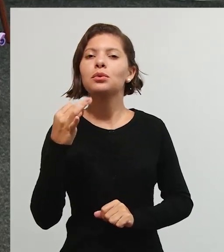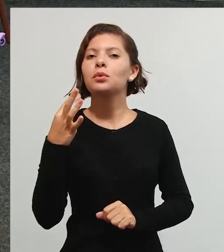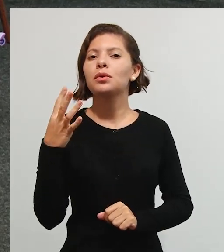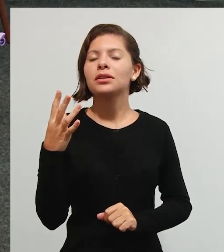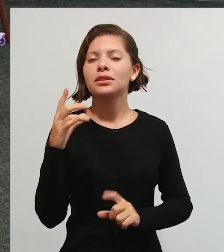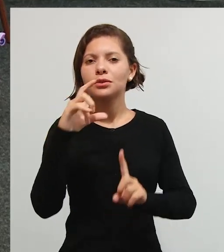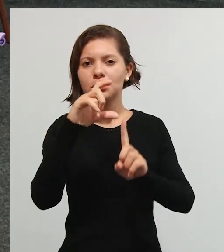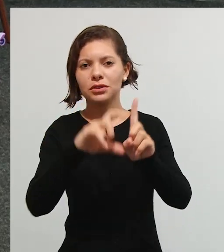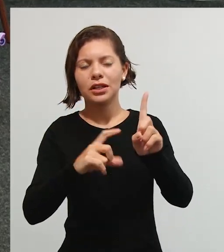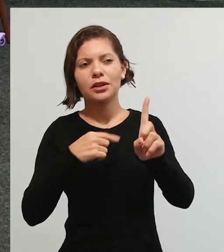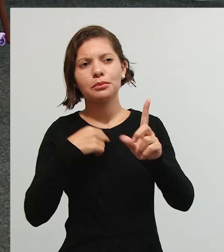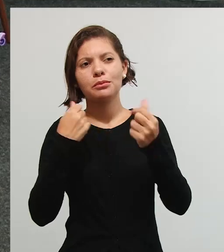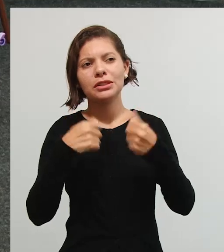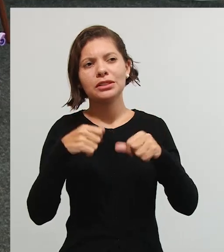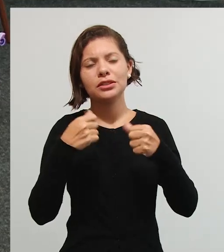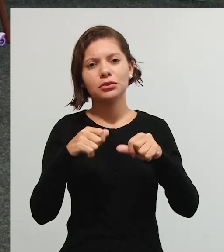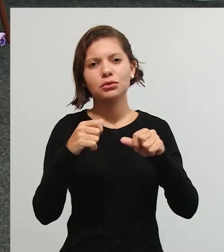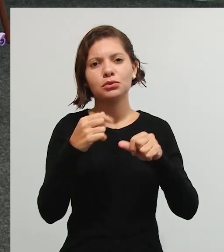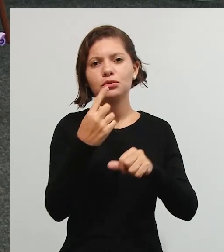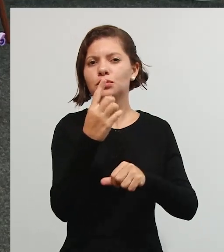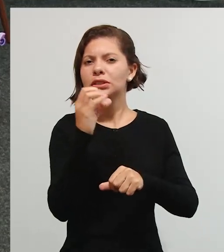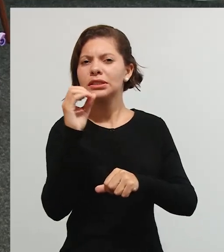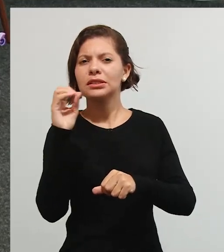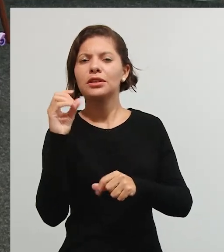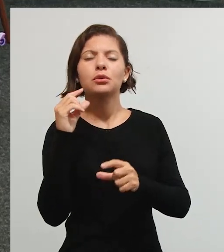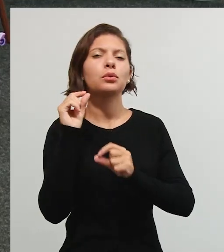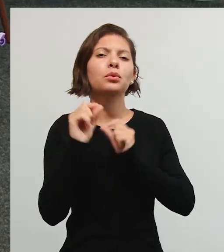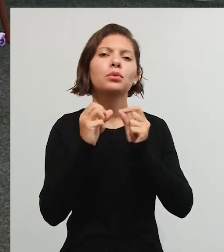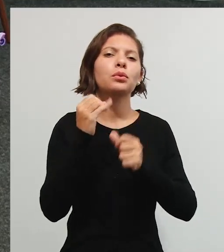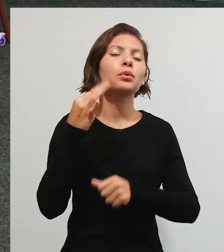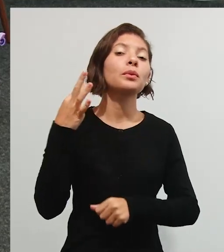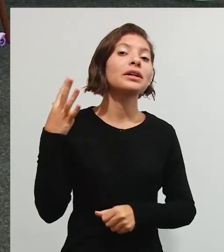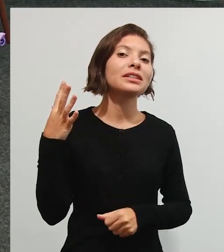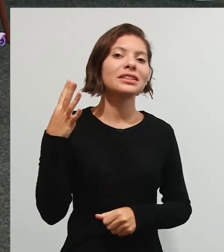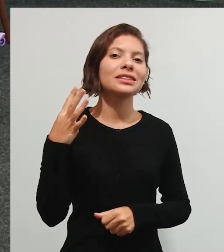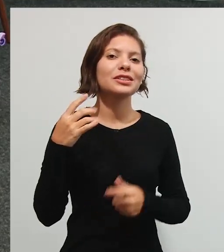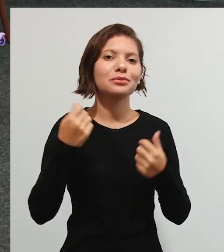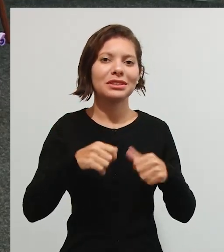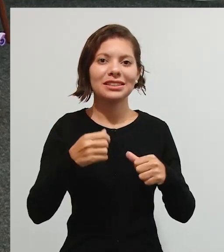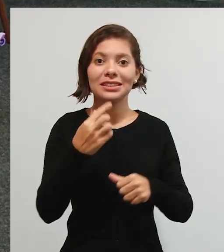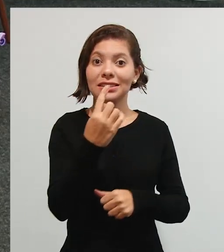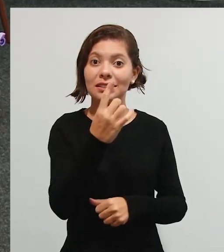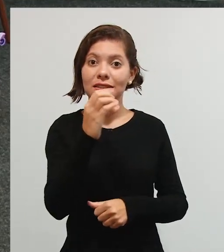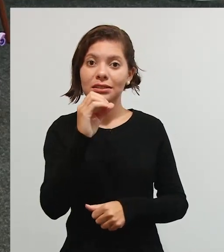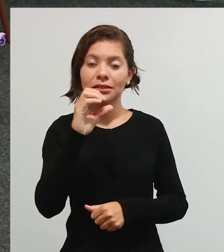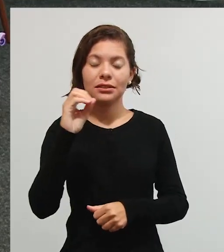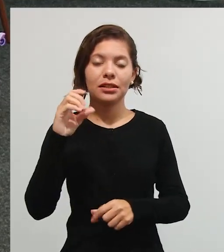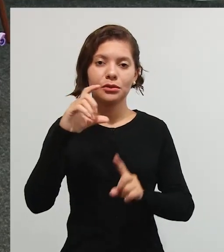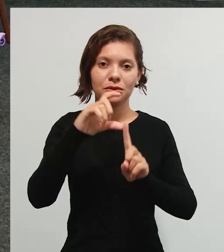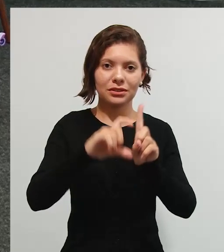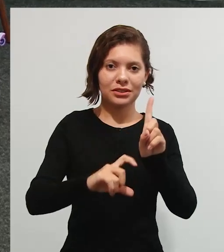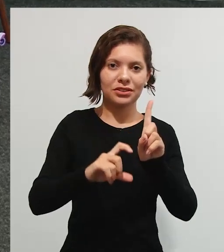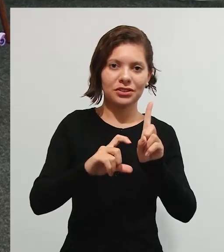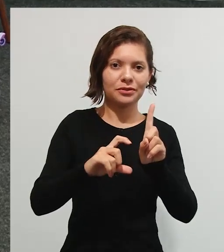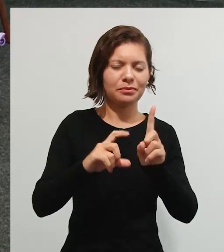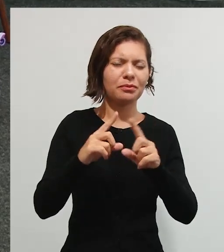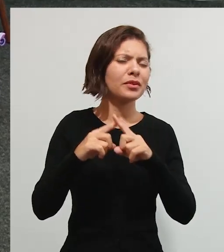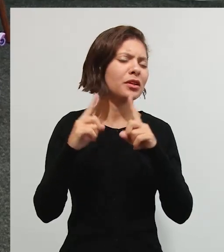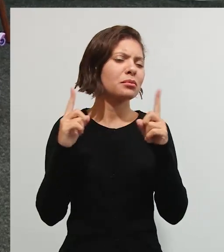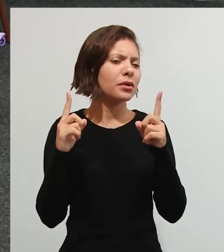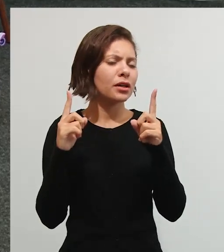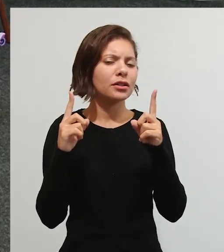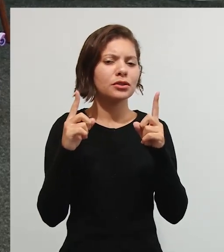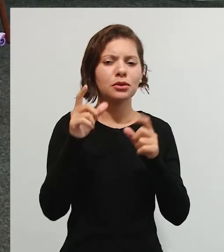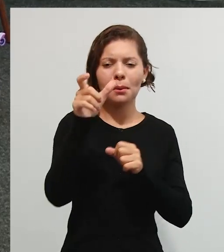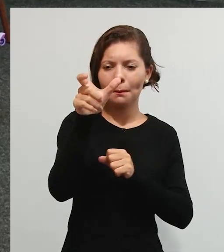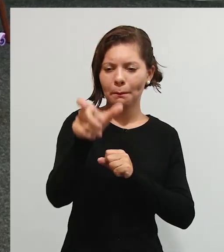unidades que eu preciso, né, para formar uma placa de 100. Ou seja, eu preciso de 100 unidades. Mas e um